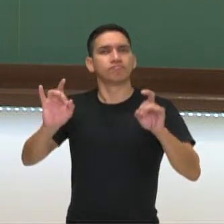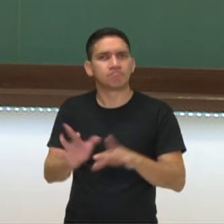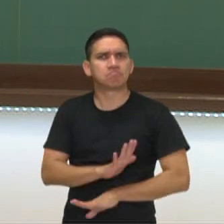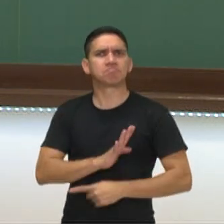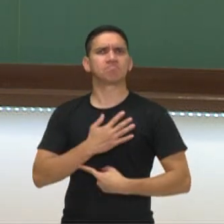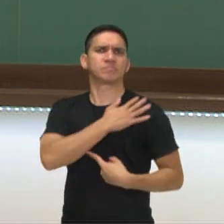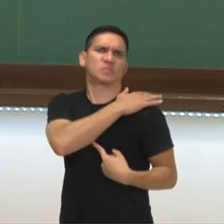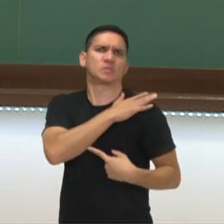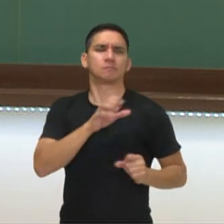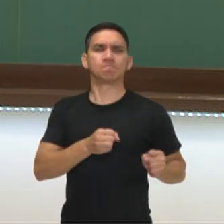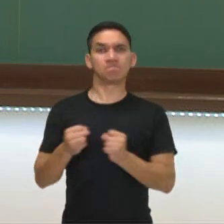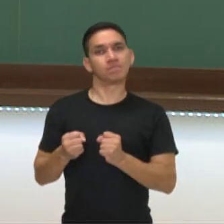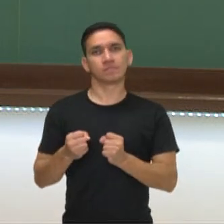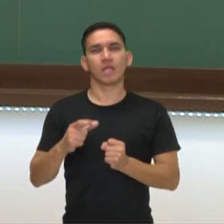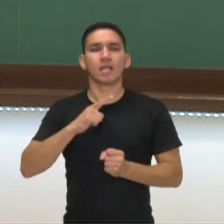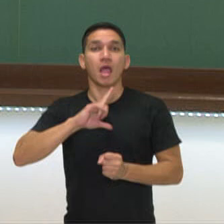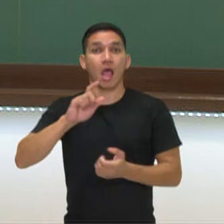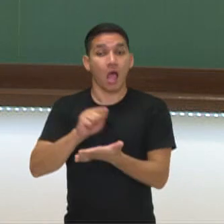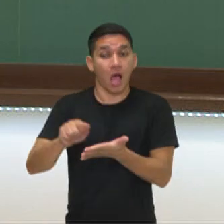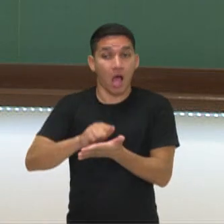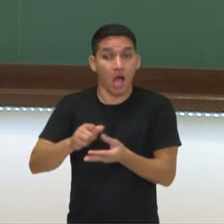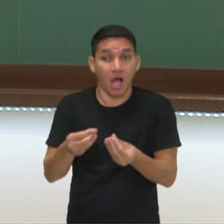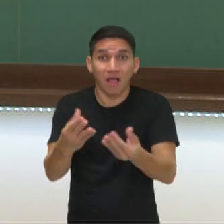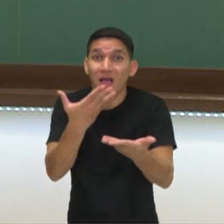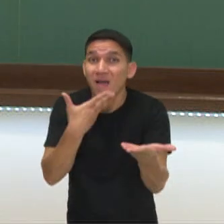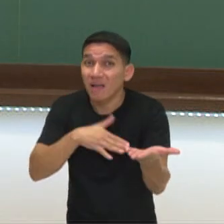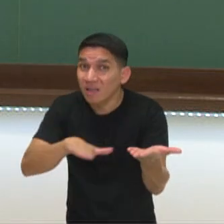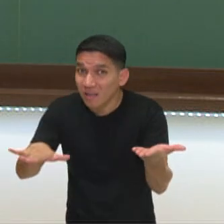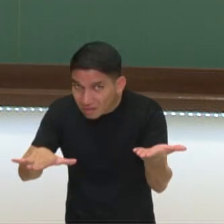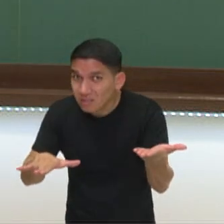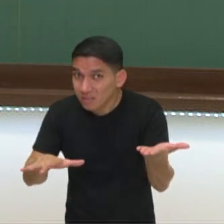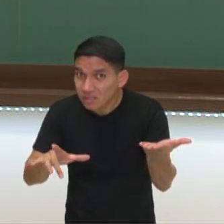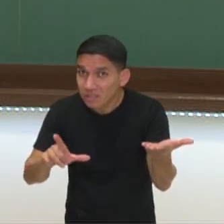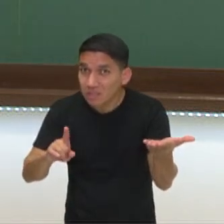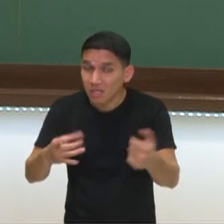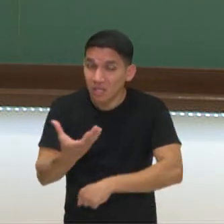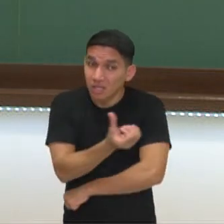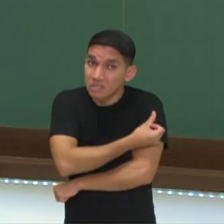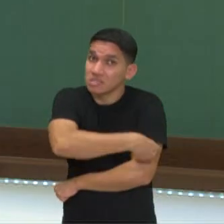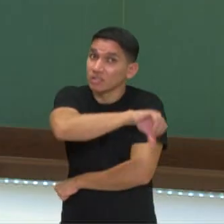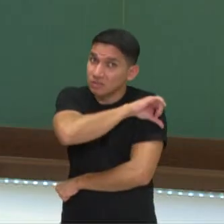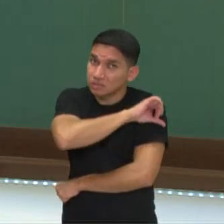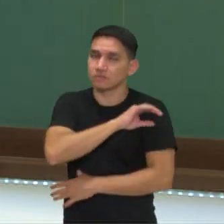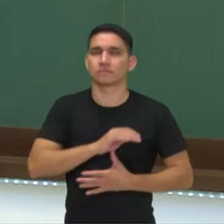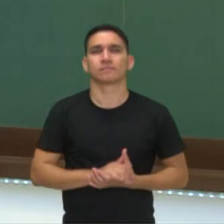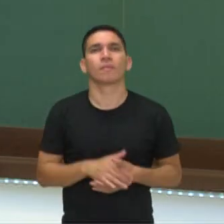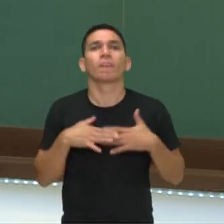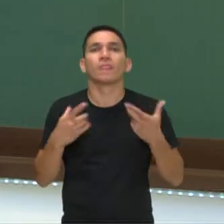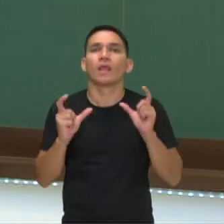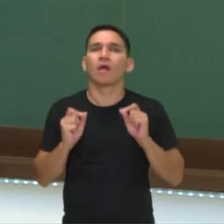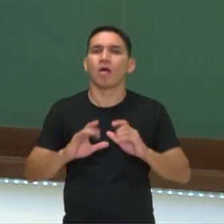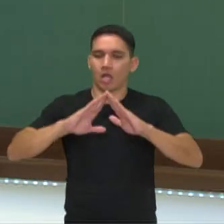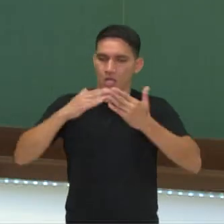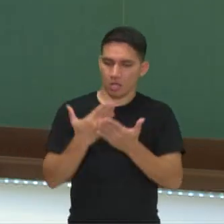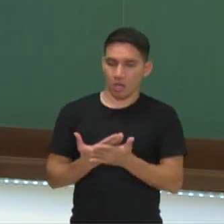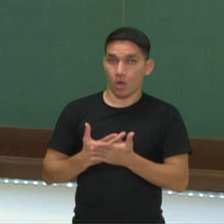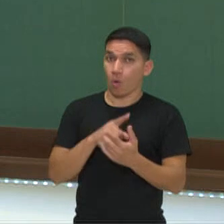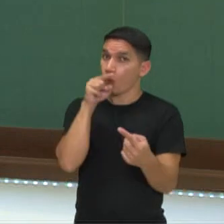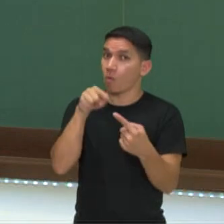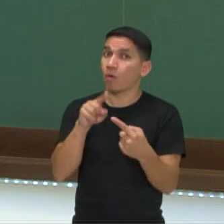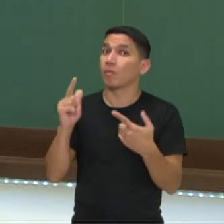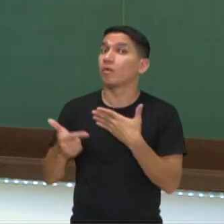militarizada. Isso é um caderno distribuído a crianças do ensino fundamental na Itália. As escolas, elas tinham por